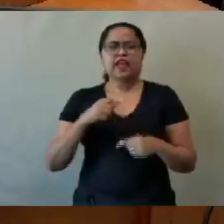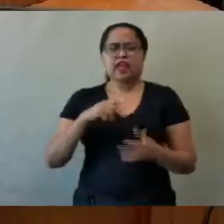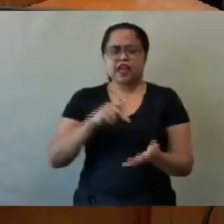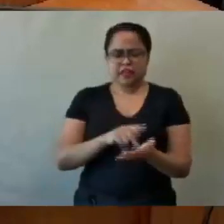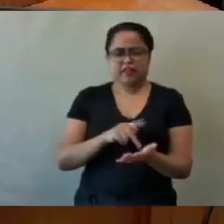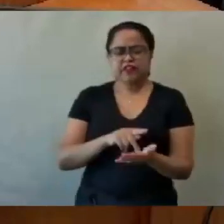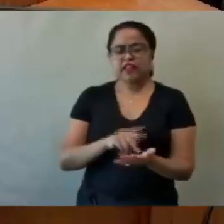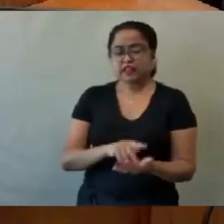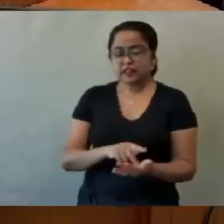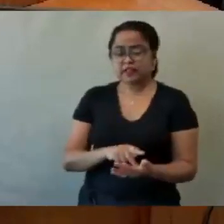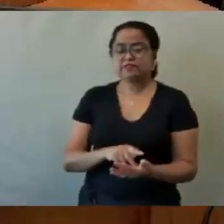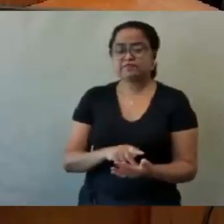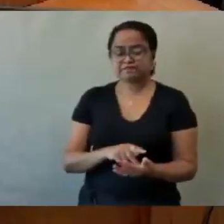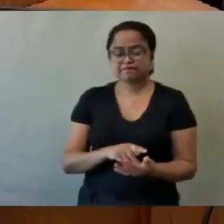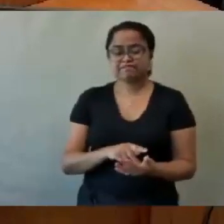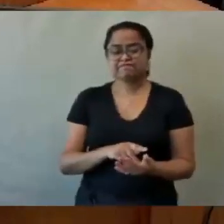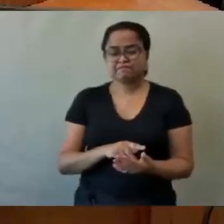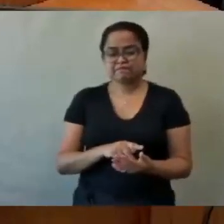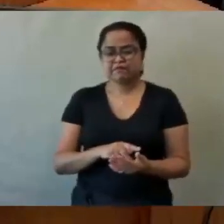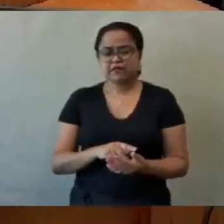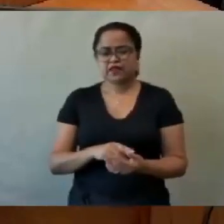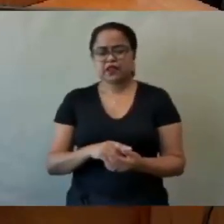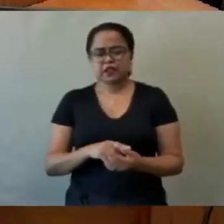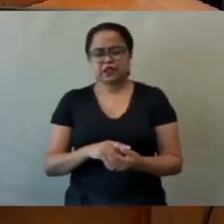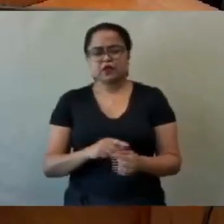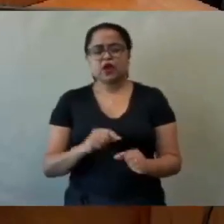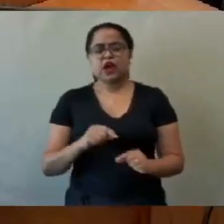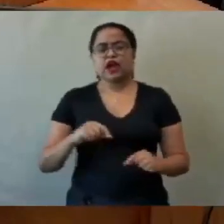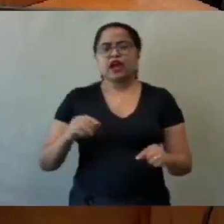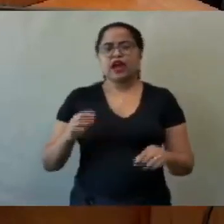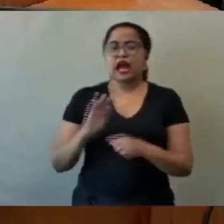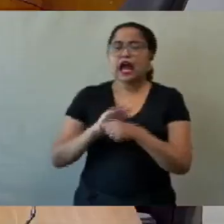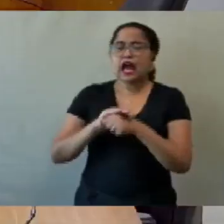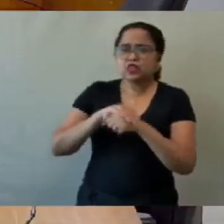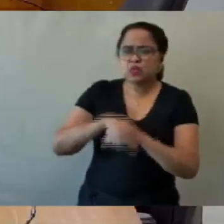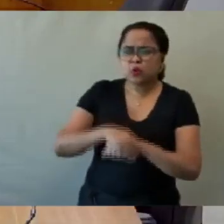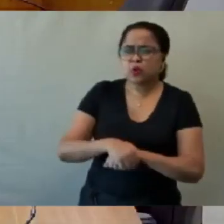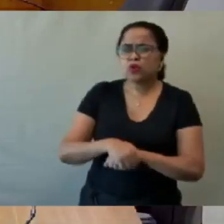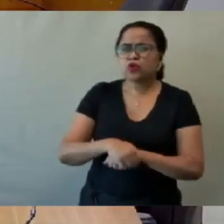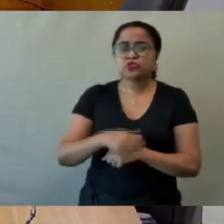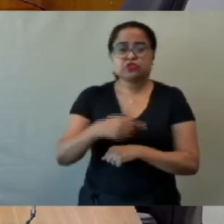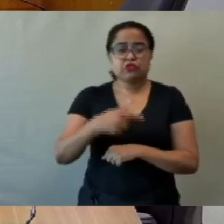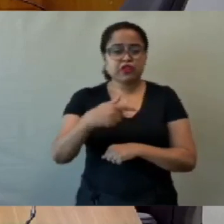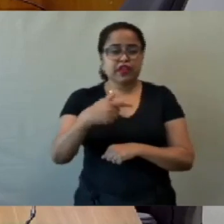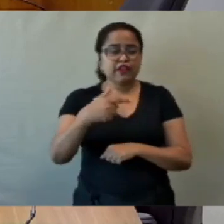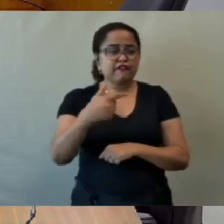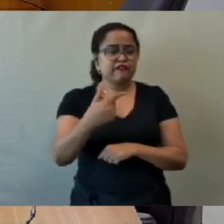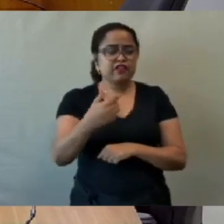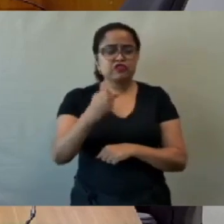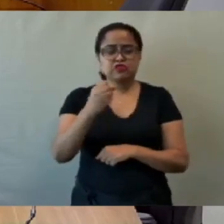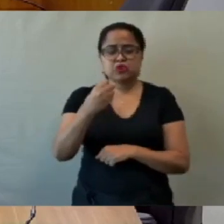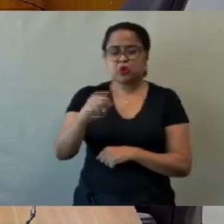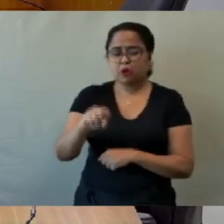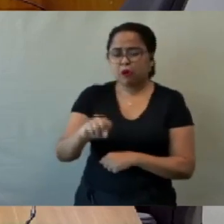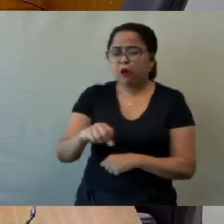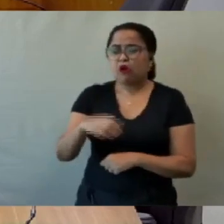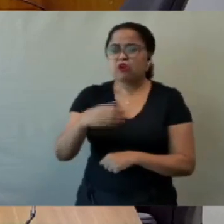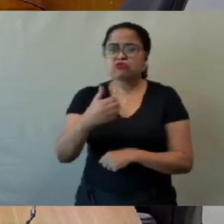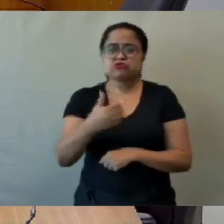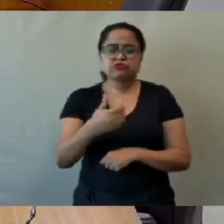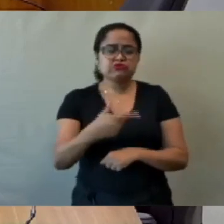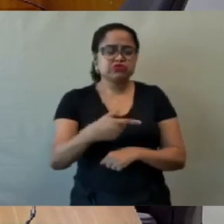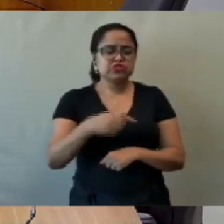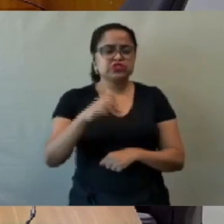Hoje em dia, né, à noite ainda está fazendo 28, 29 graus, assim, nós já estamos no outono